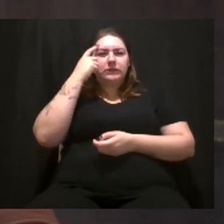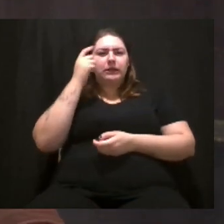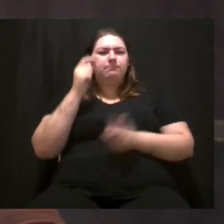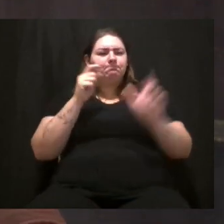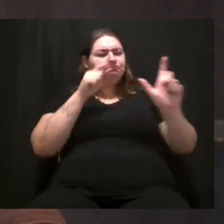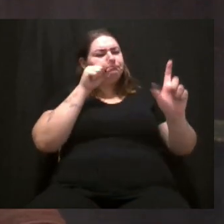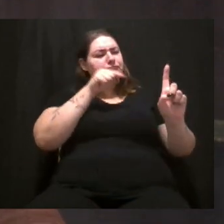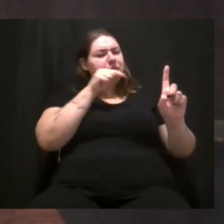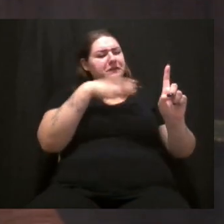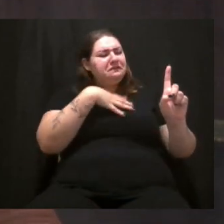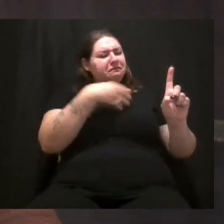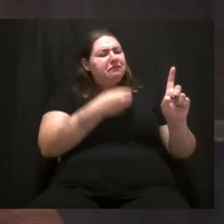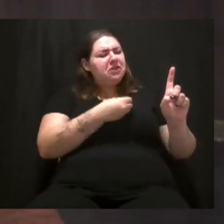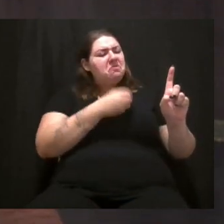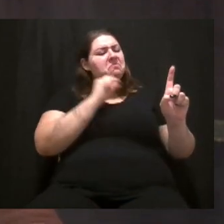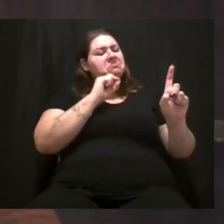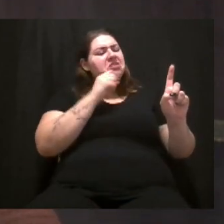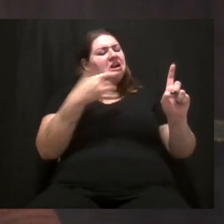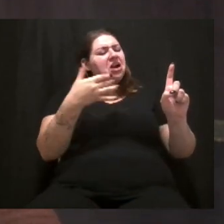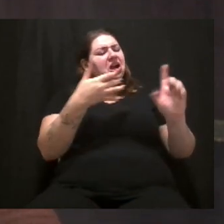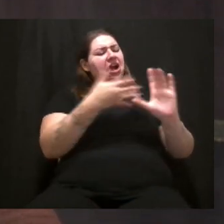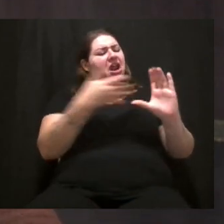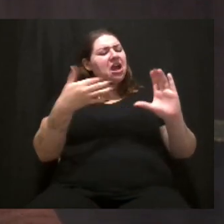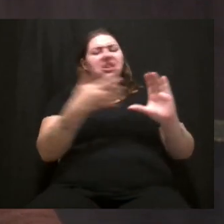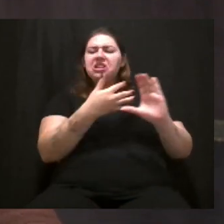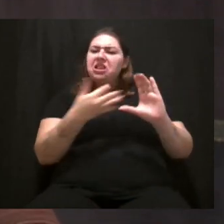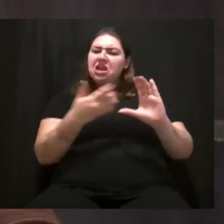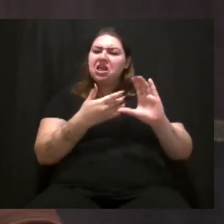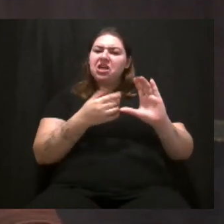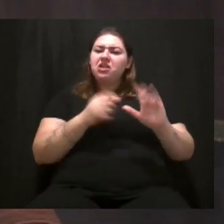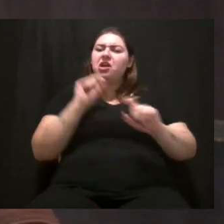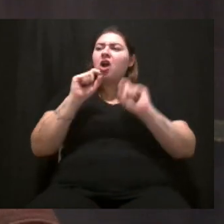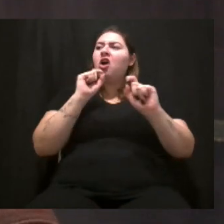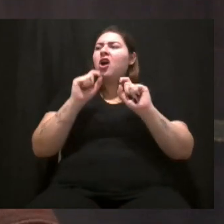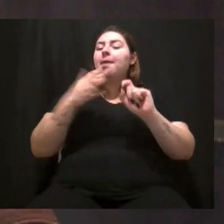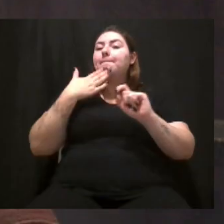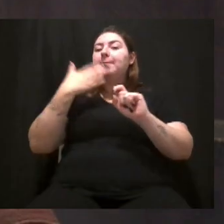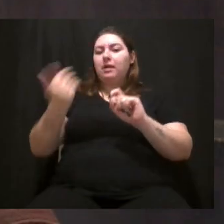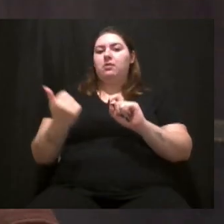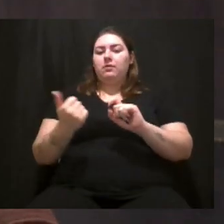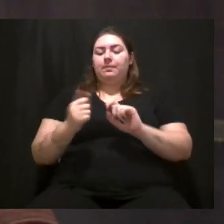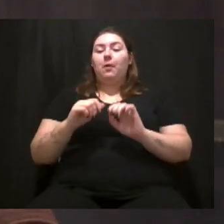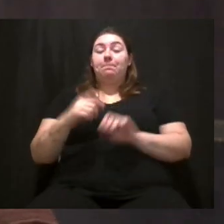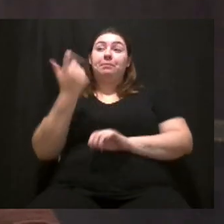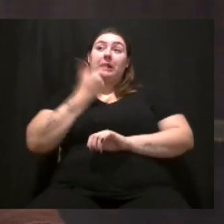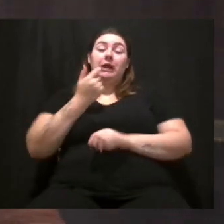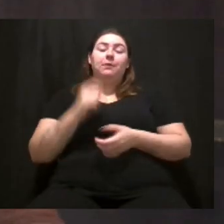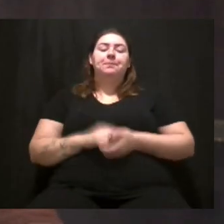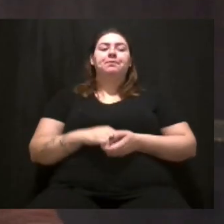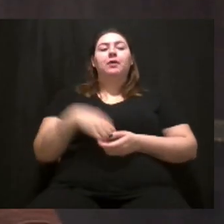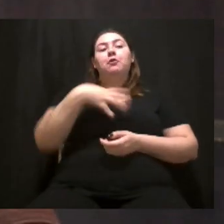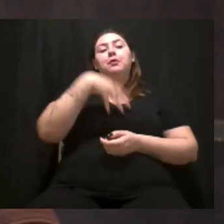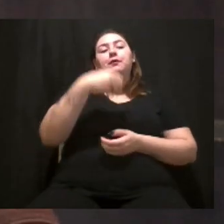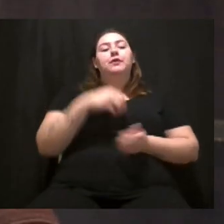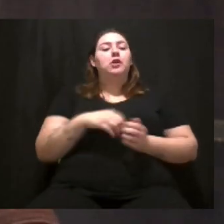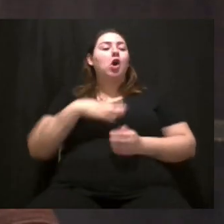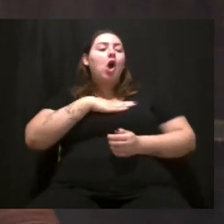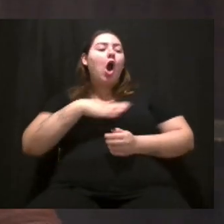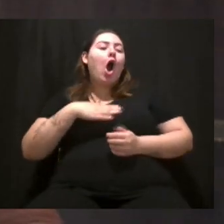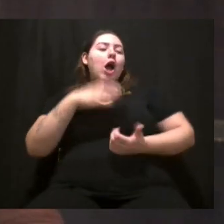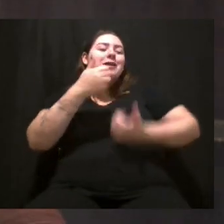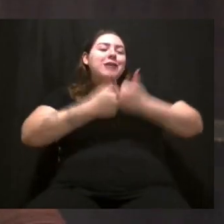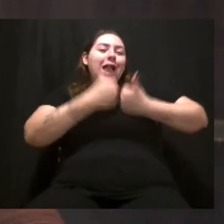saber também qual dessas escolas se encaixa melhor, né? Porque se eu tenho um filho que é voltado para esportes, eu vou para uma escola que